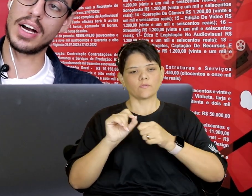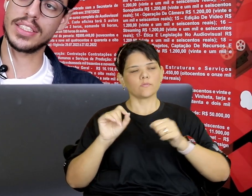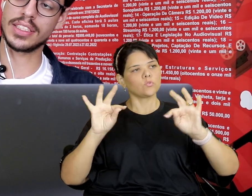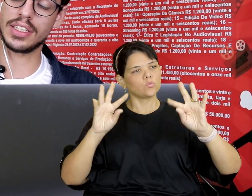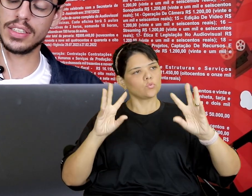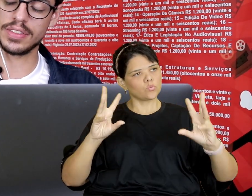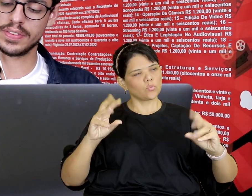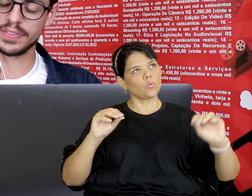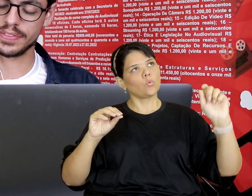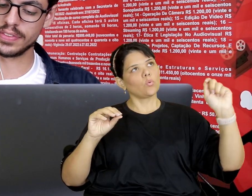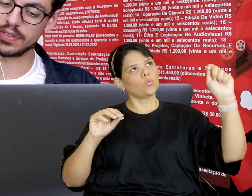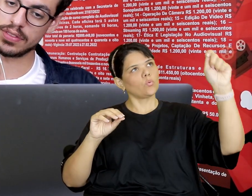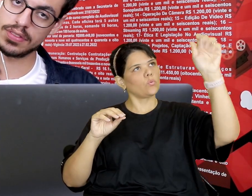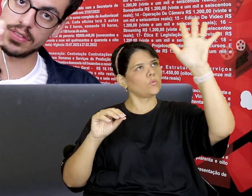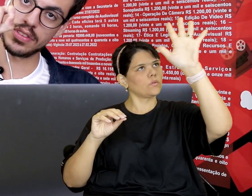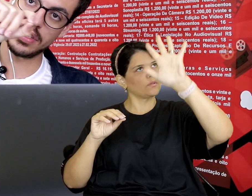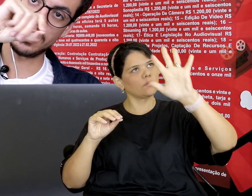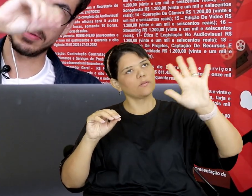toda a máscara.